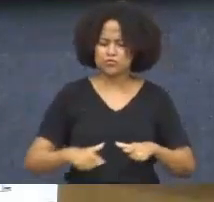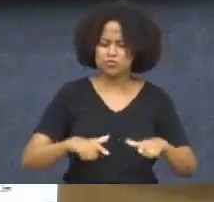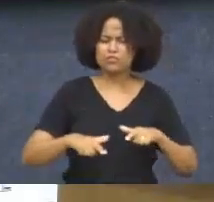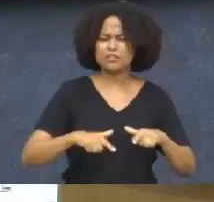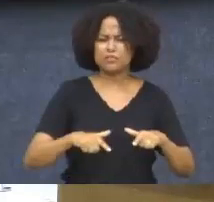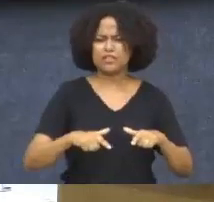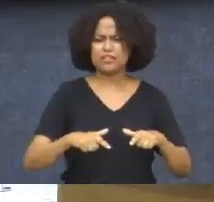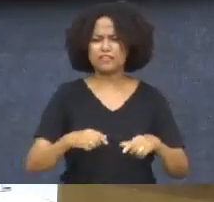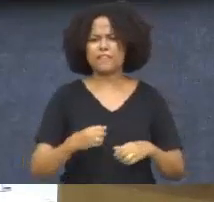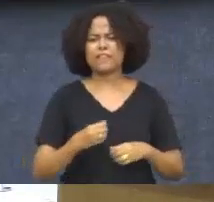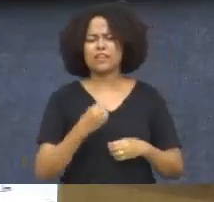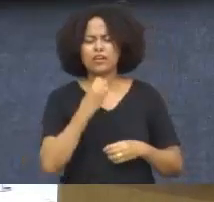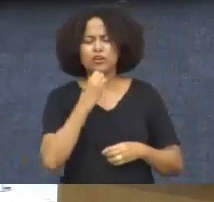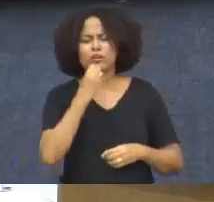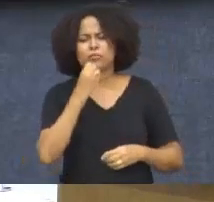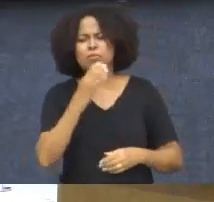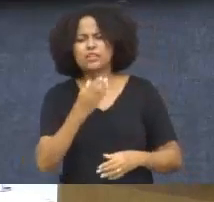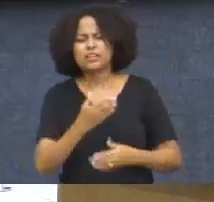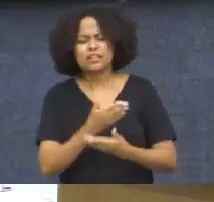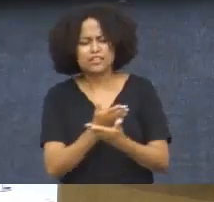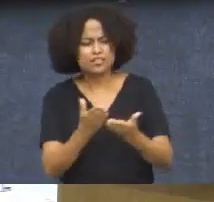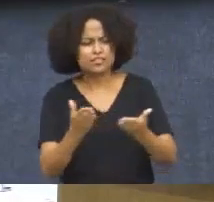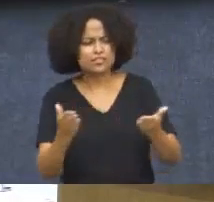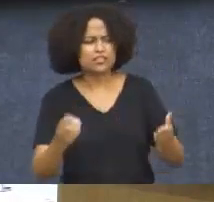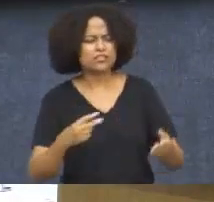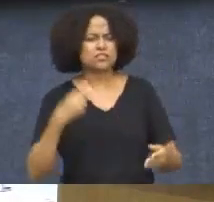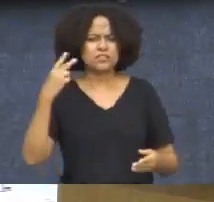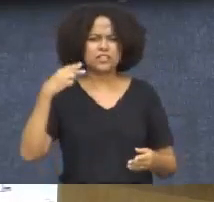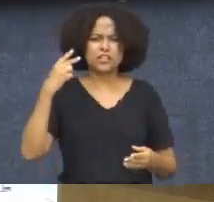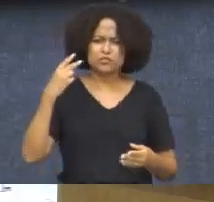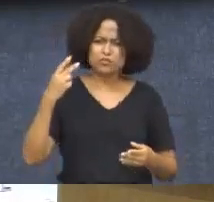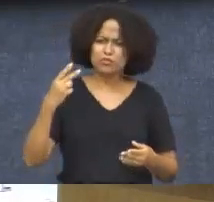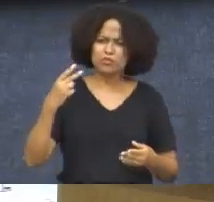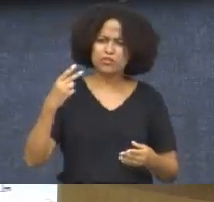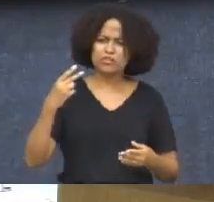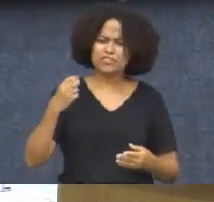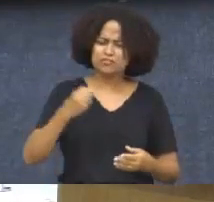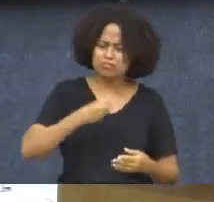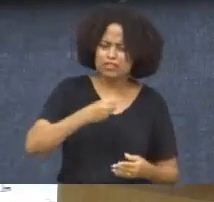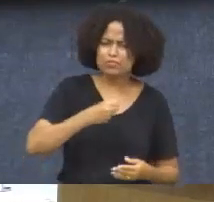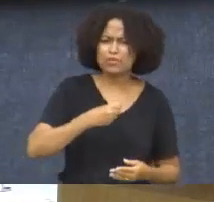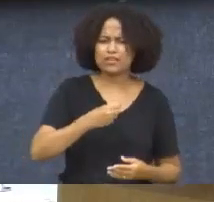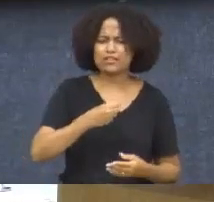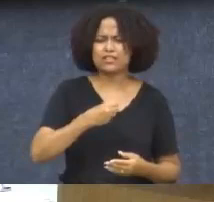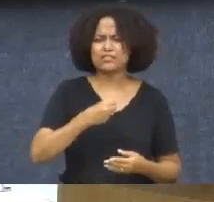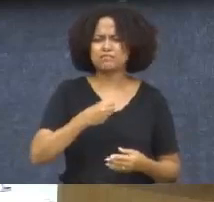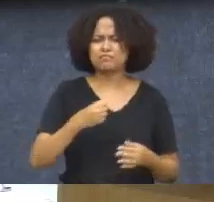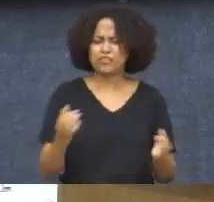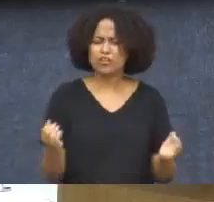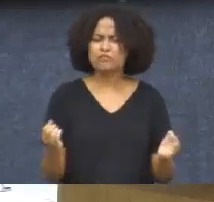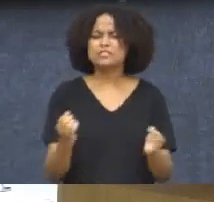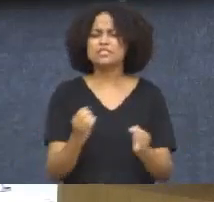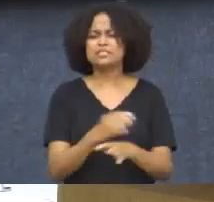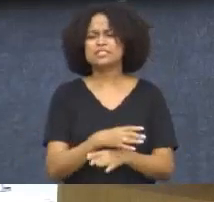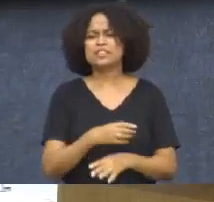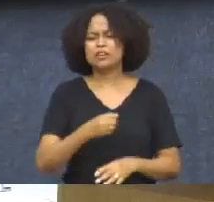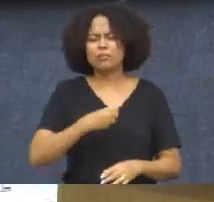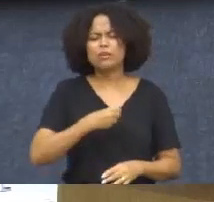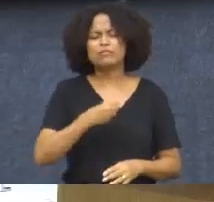Muito obrigado aos vereadores aí pelas palavras. Vou encerrar a minha fala aqui, mais uma